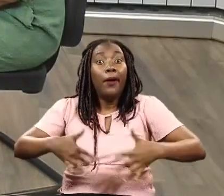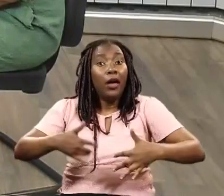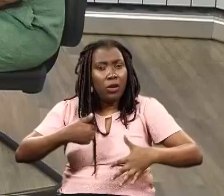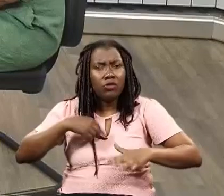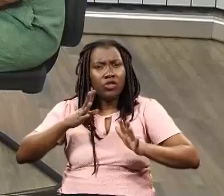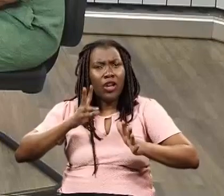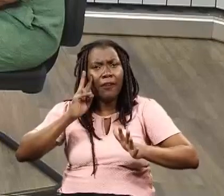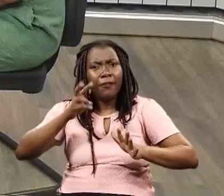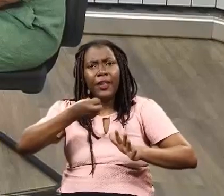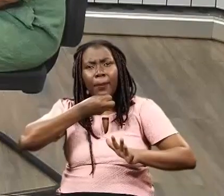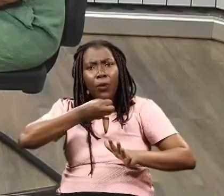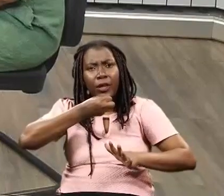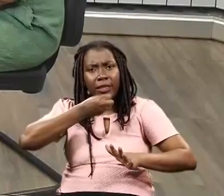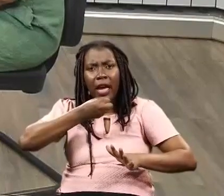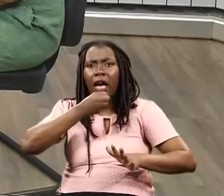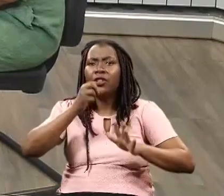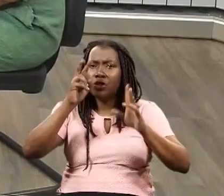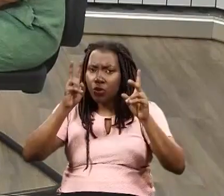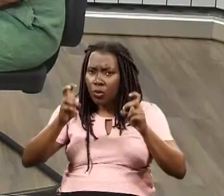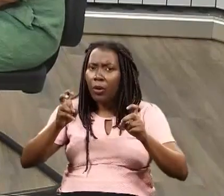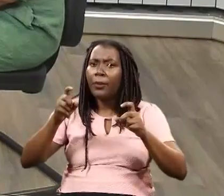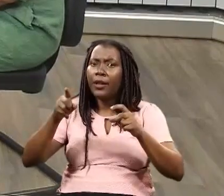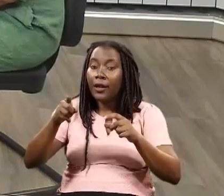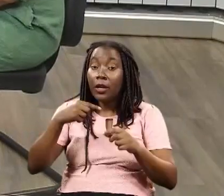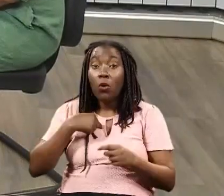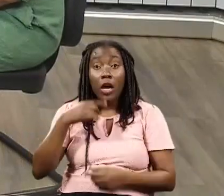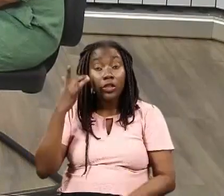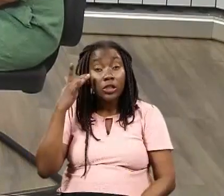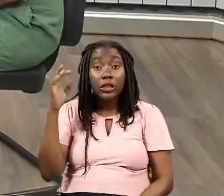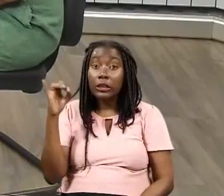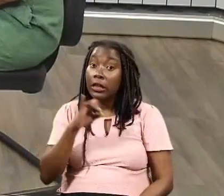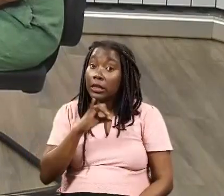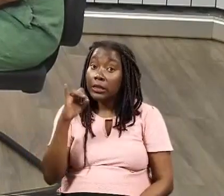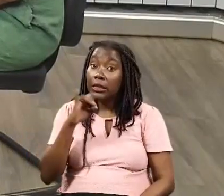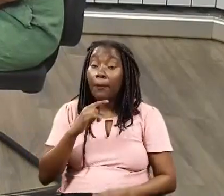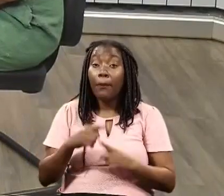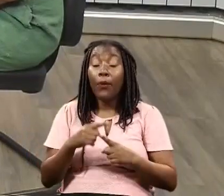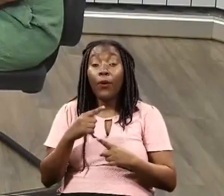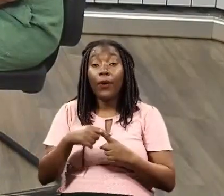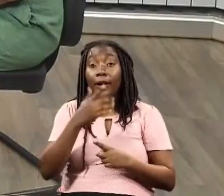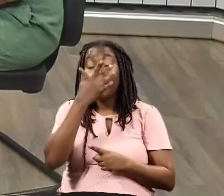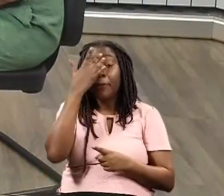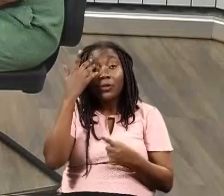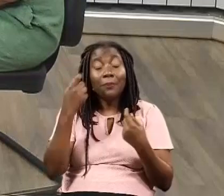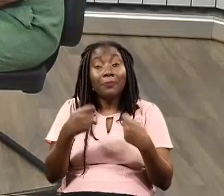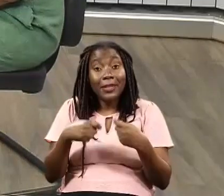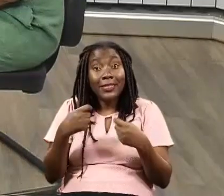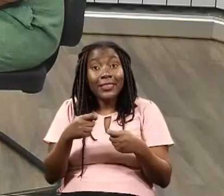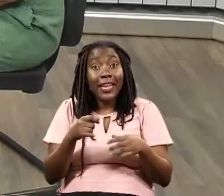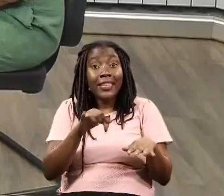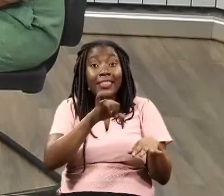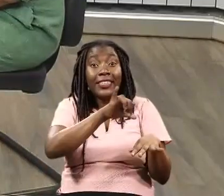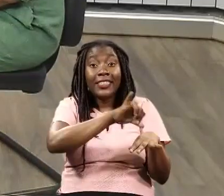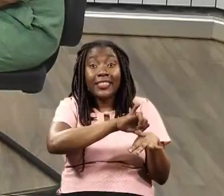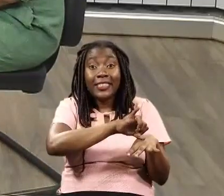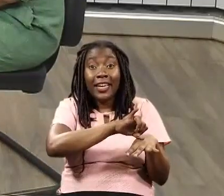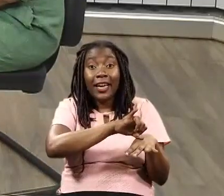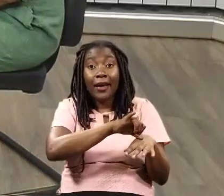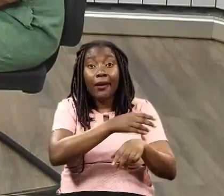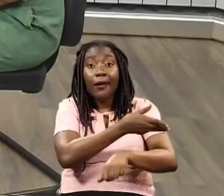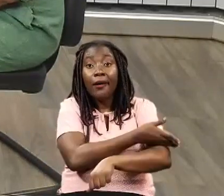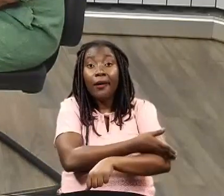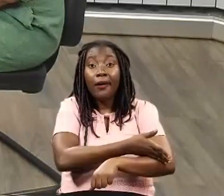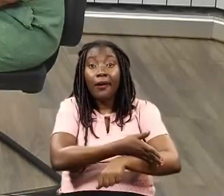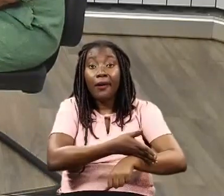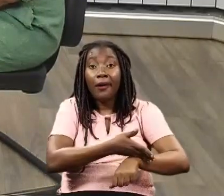vi reportagens sobre isso, achei interessante, porque a pessoa precisou deixar o celular, habituar o celular